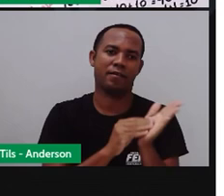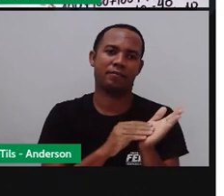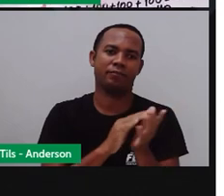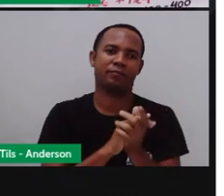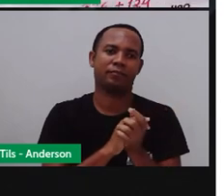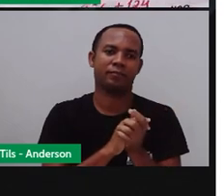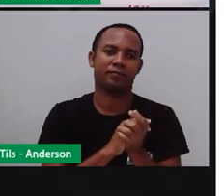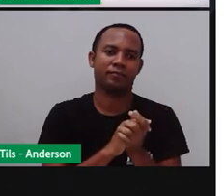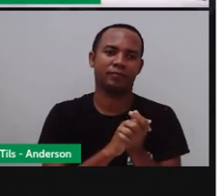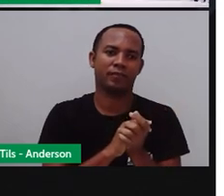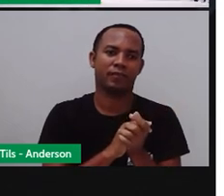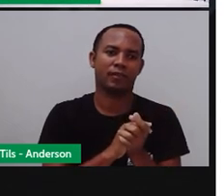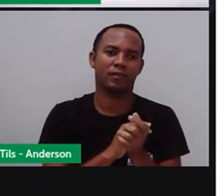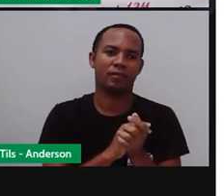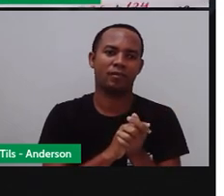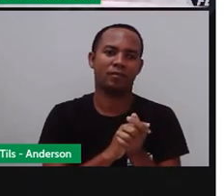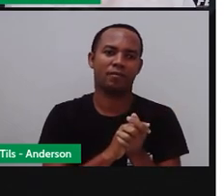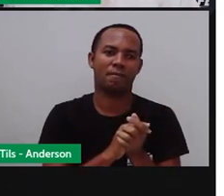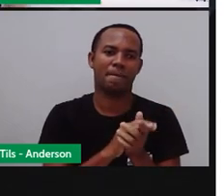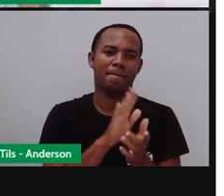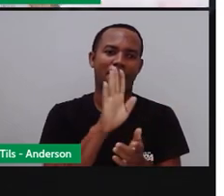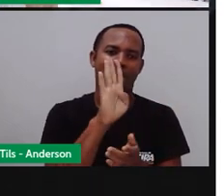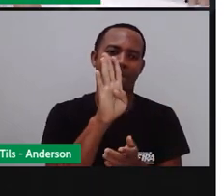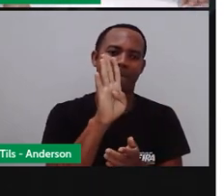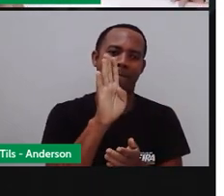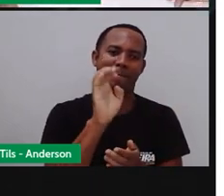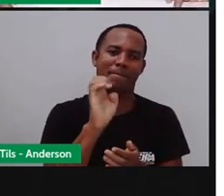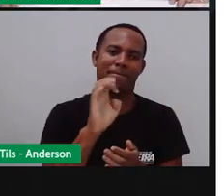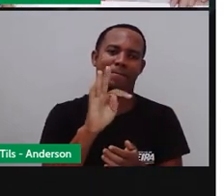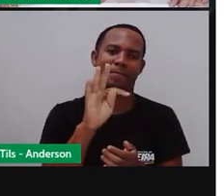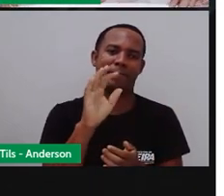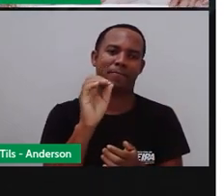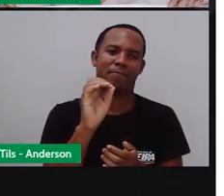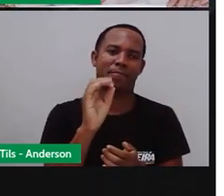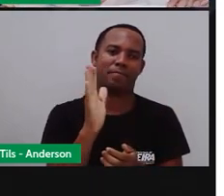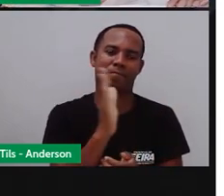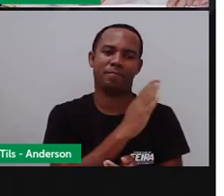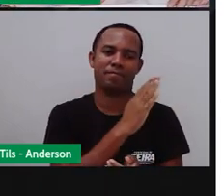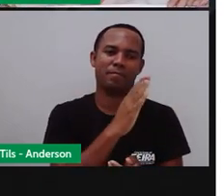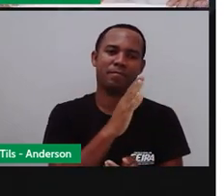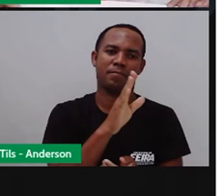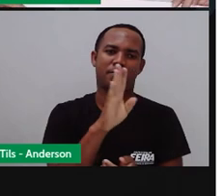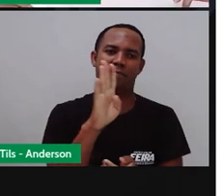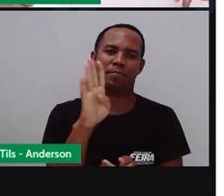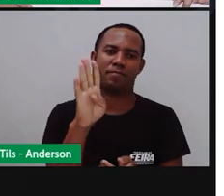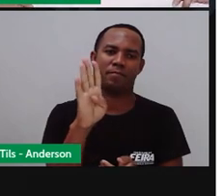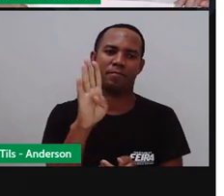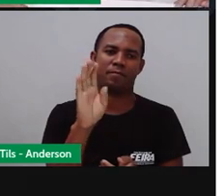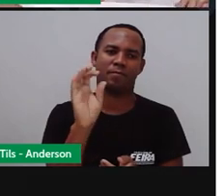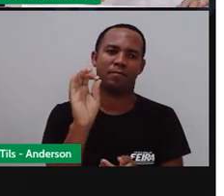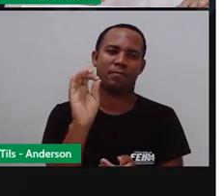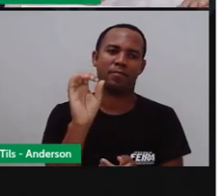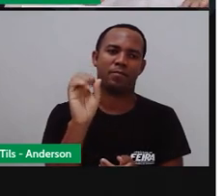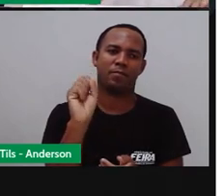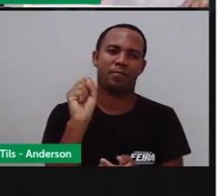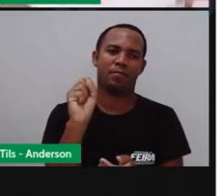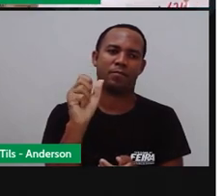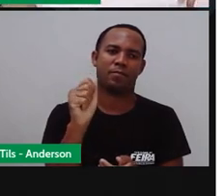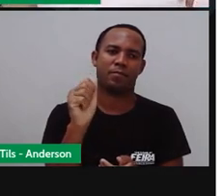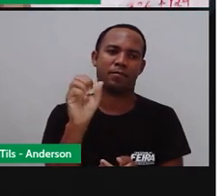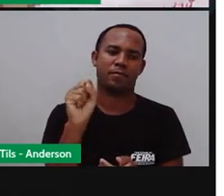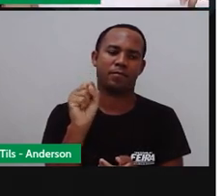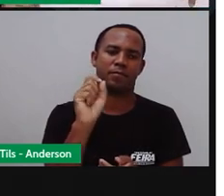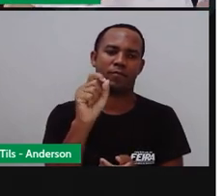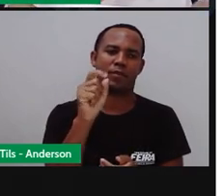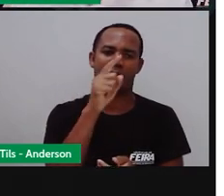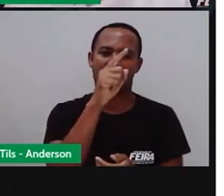né? Beto Bolsas, por favor, merchan pra gente. Mas você pode comprar o papel contact normal, tá? Tem que ser o transparente. A